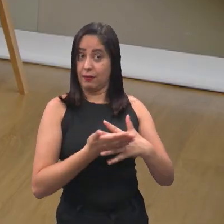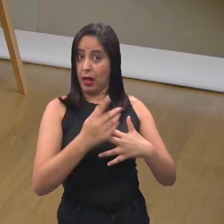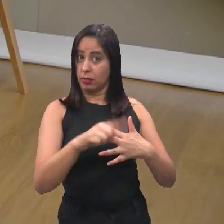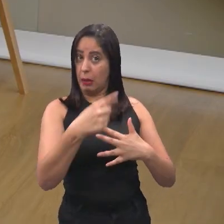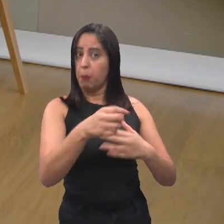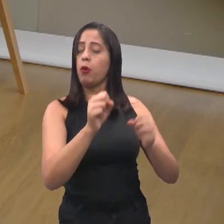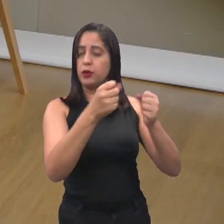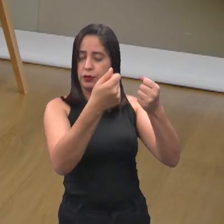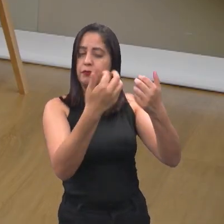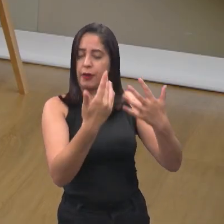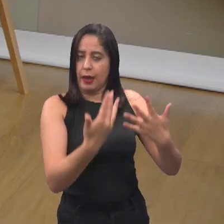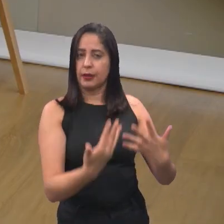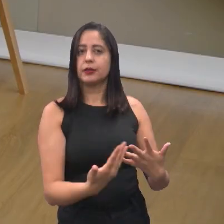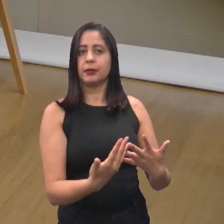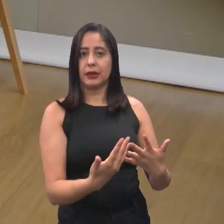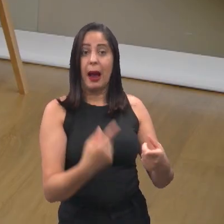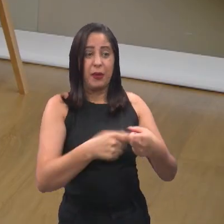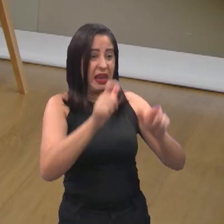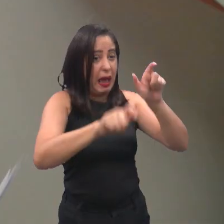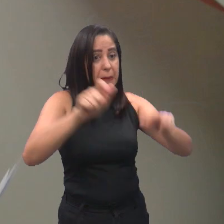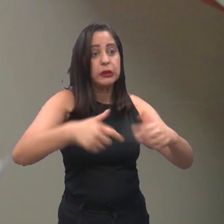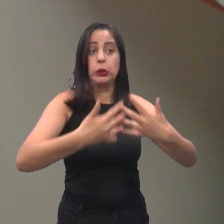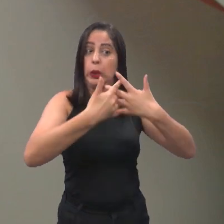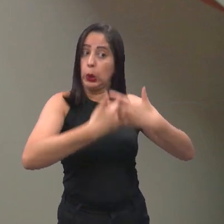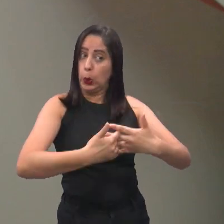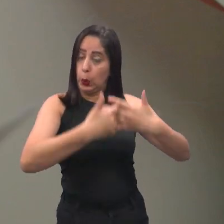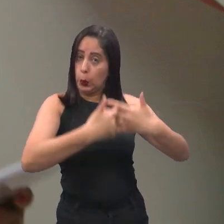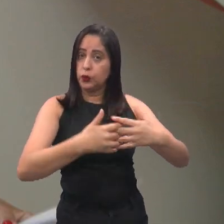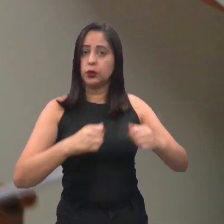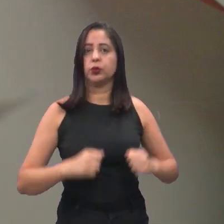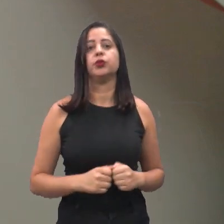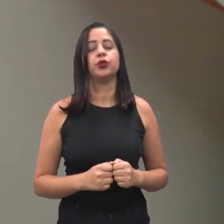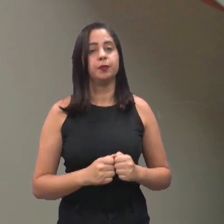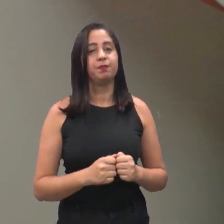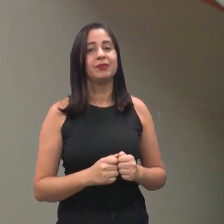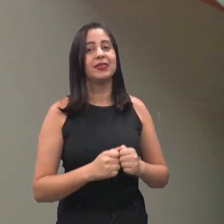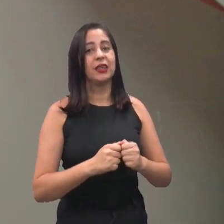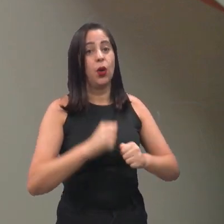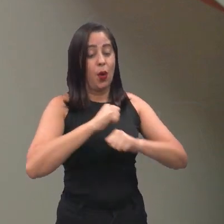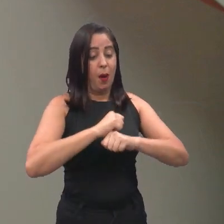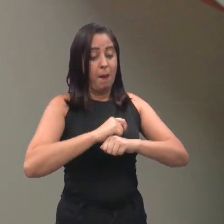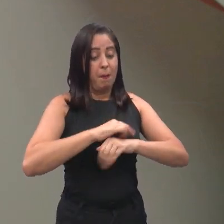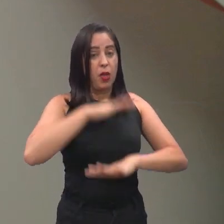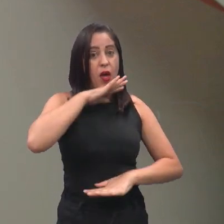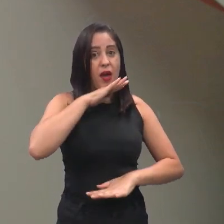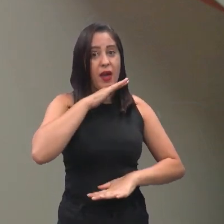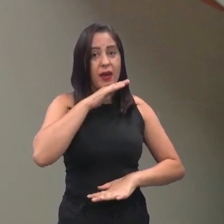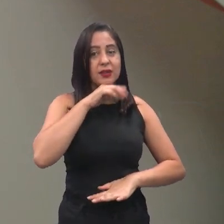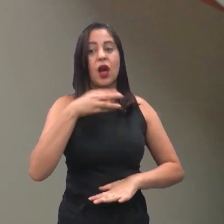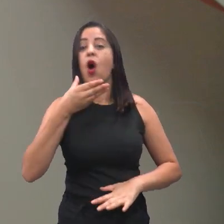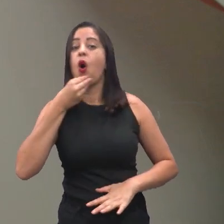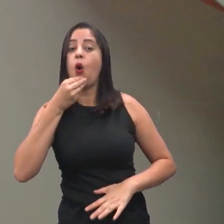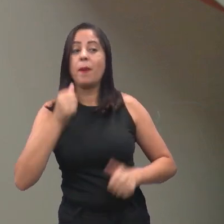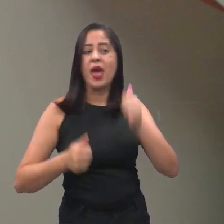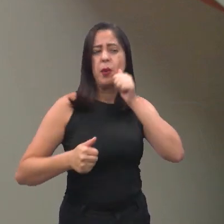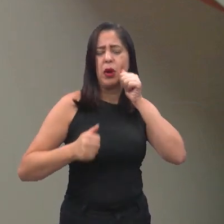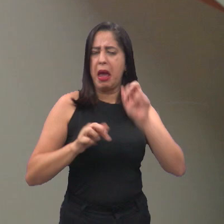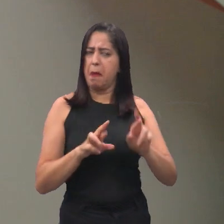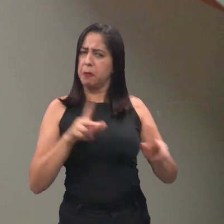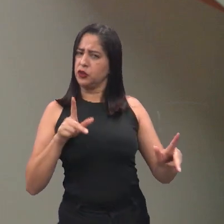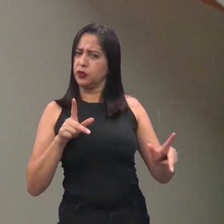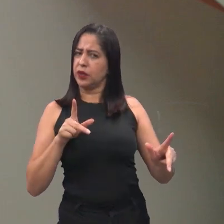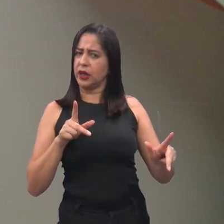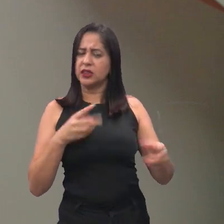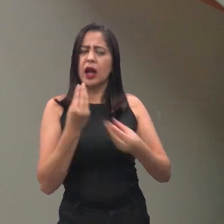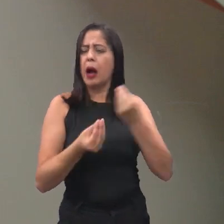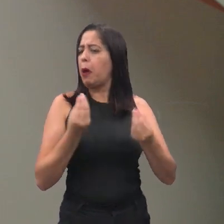realmente eles são confundidos muitas vezes. Agora, o burnout nas mulheres é diferente dos homens. Quais são as peculiaridades? Como que a gente